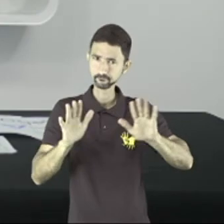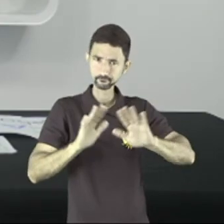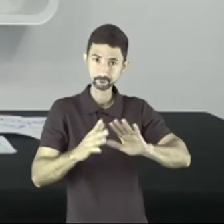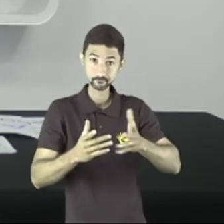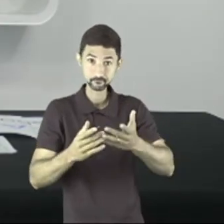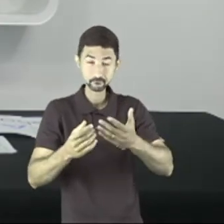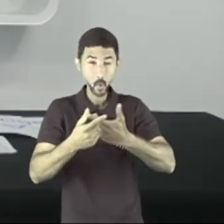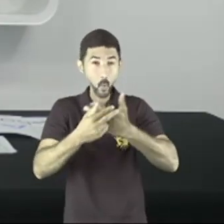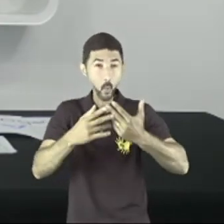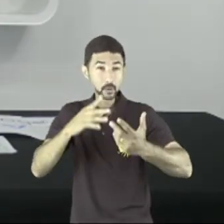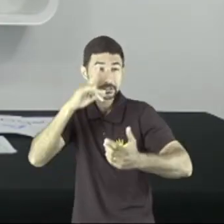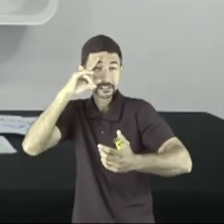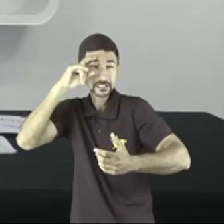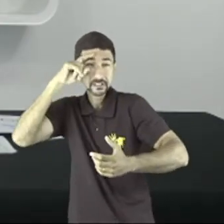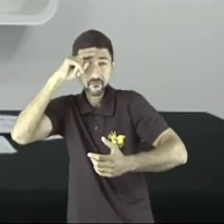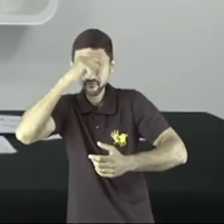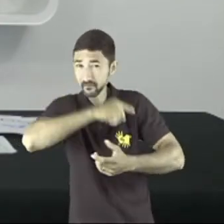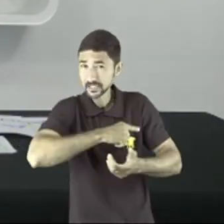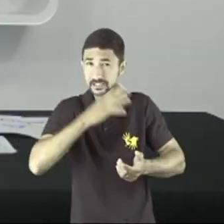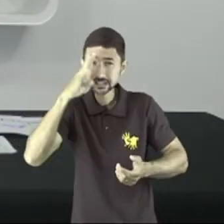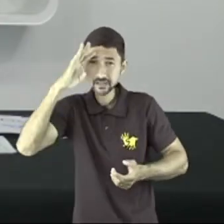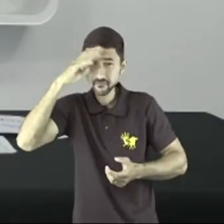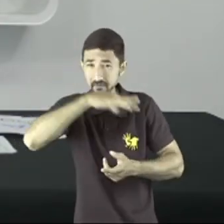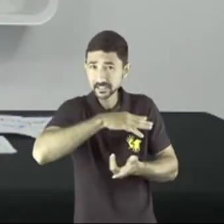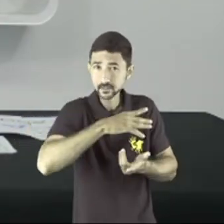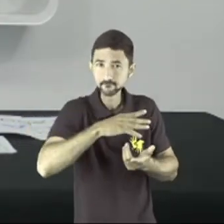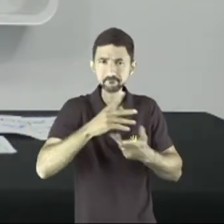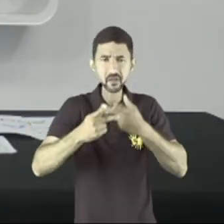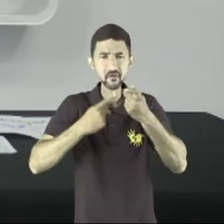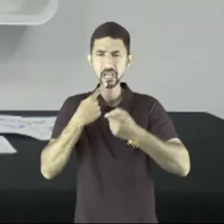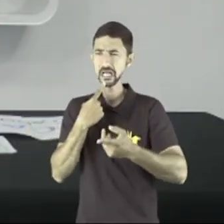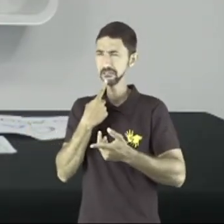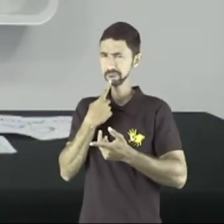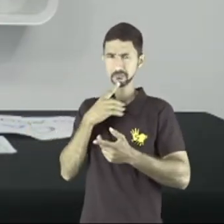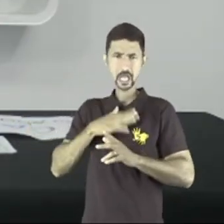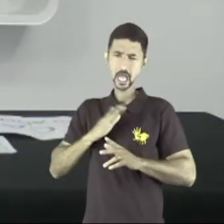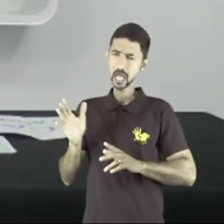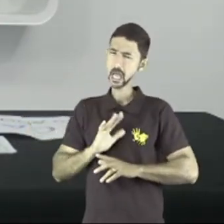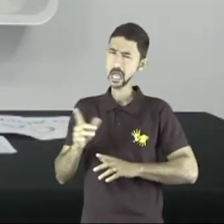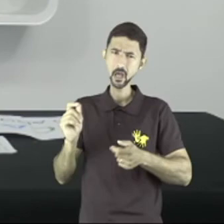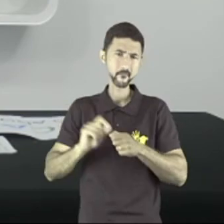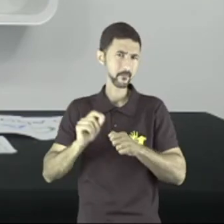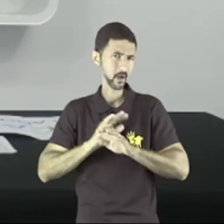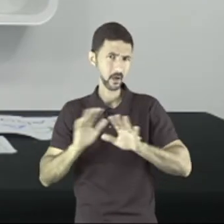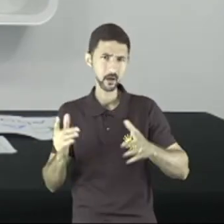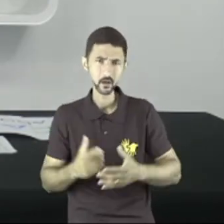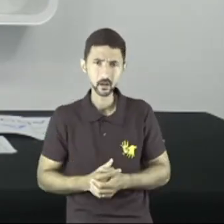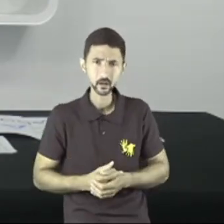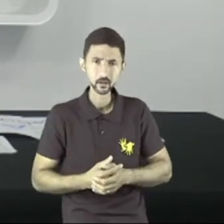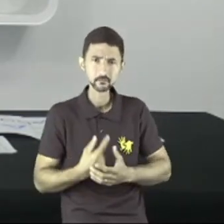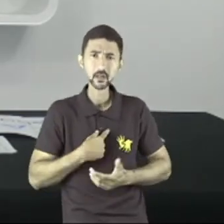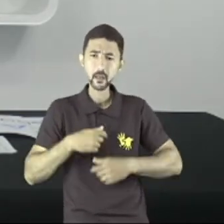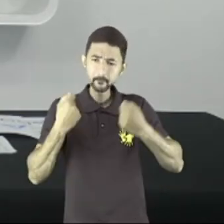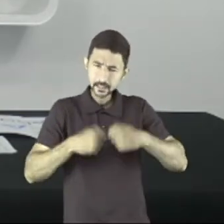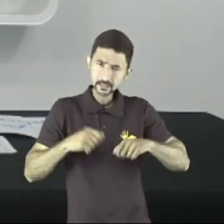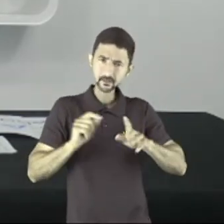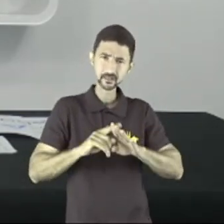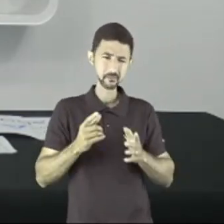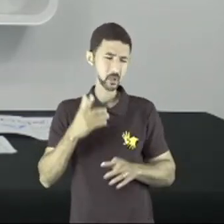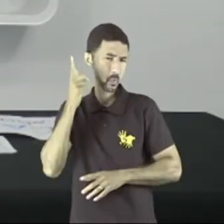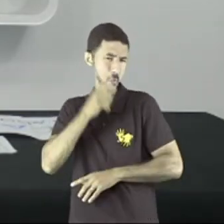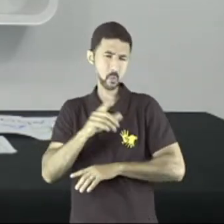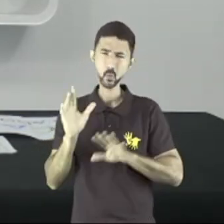Não são coisas tão difíceis de dizer, nossa, eu não tenho condições de cumprir isso. Eu sei que eu devo fazer, mas